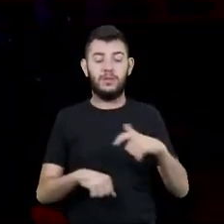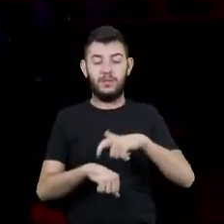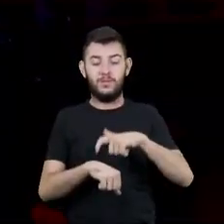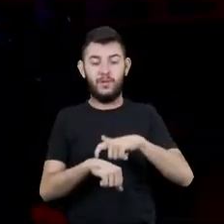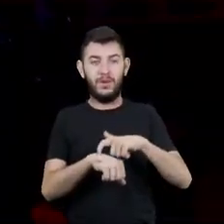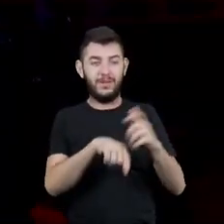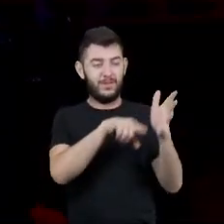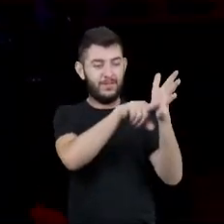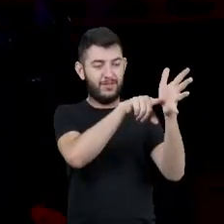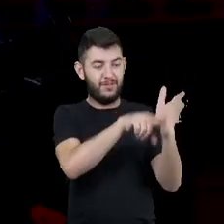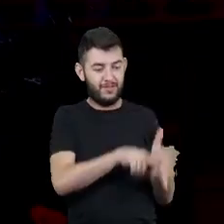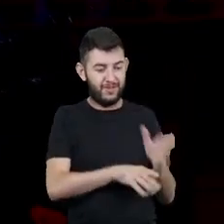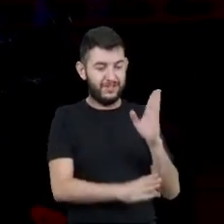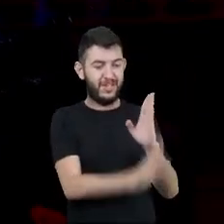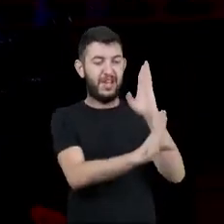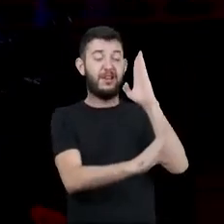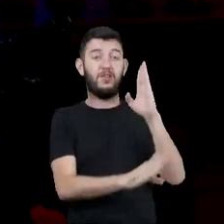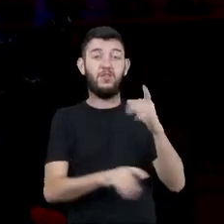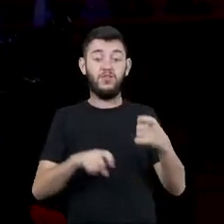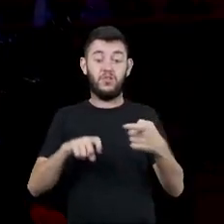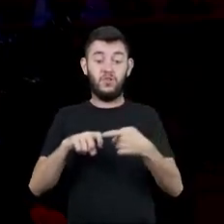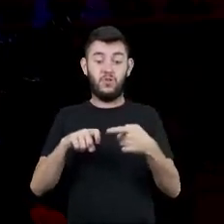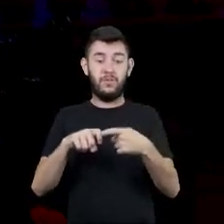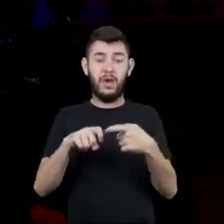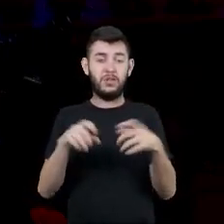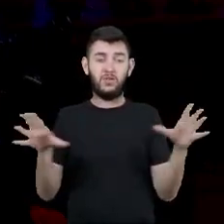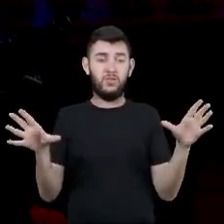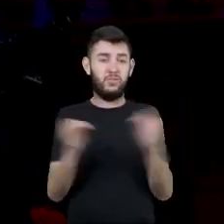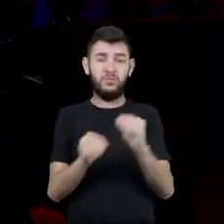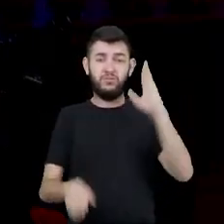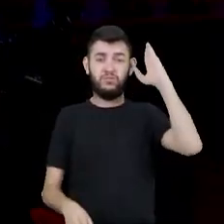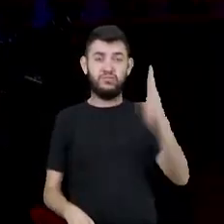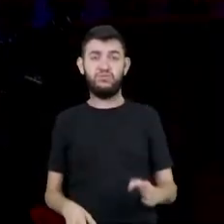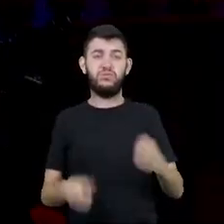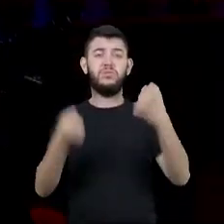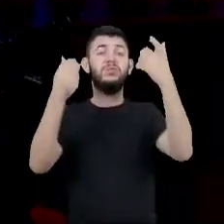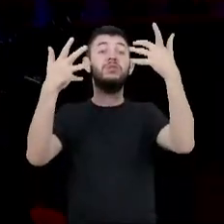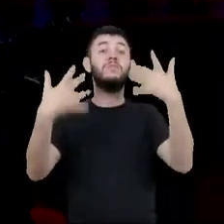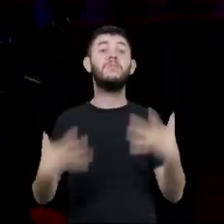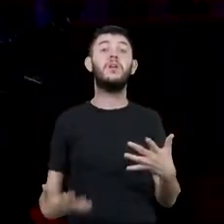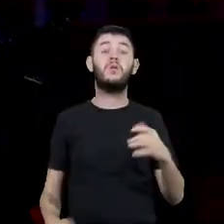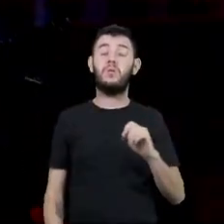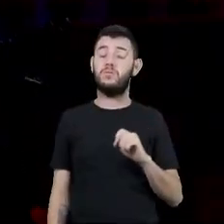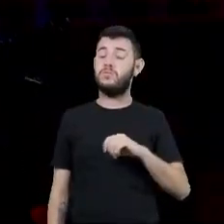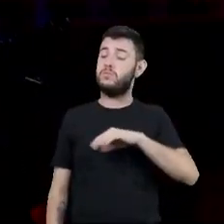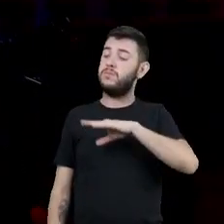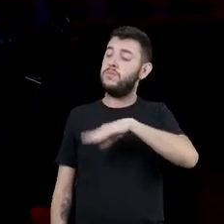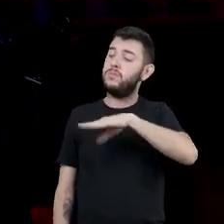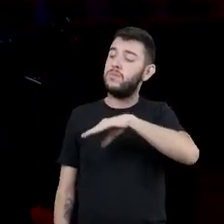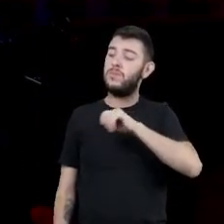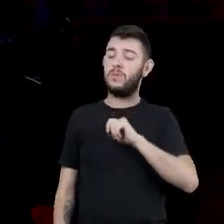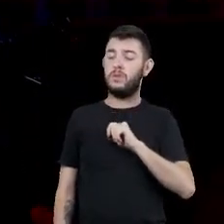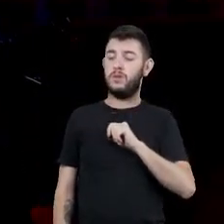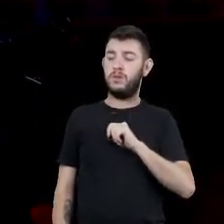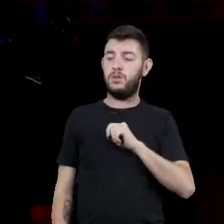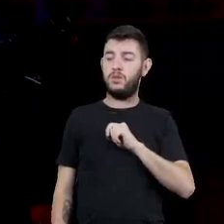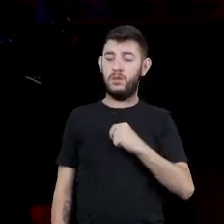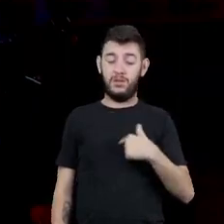grosso. Falou: olha, seu filho não irá mais andar